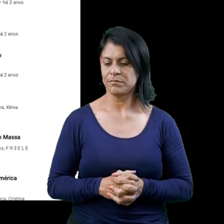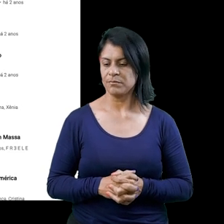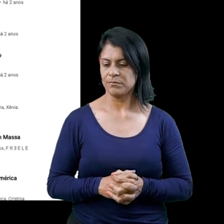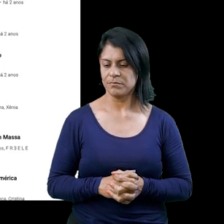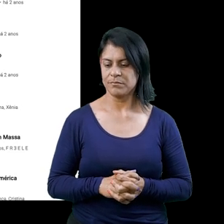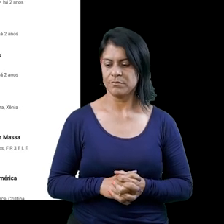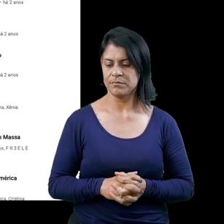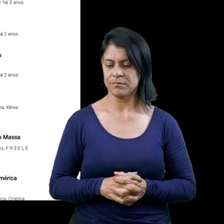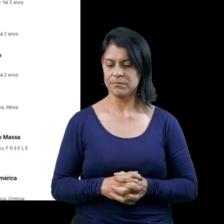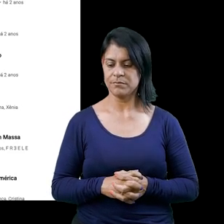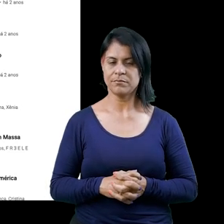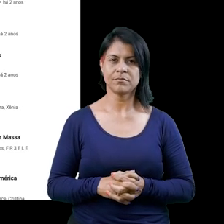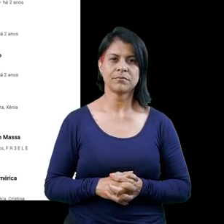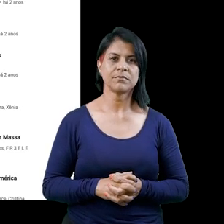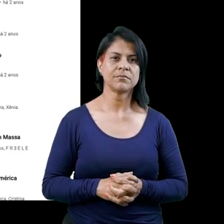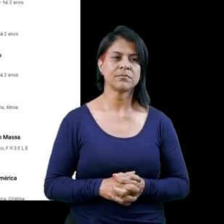Ó.